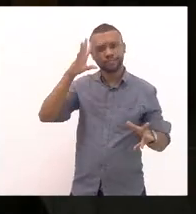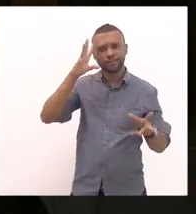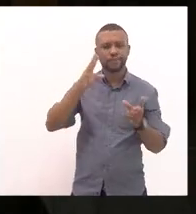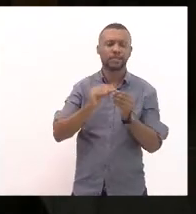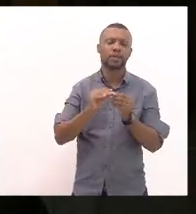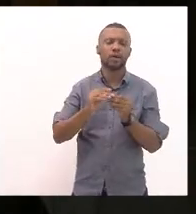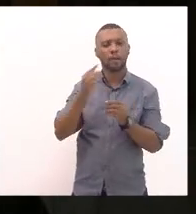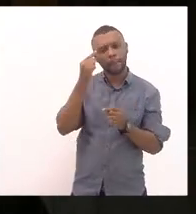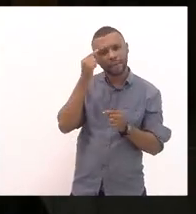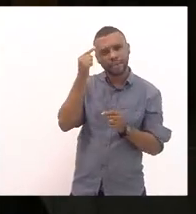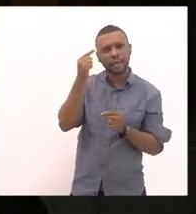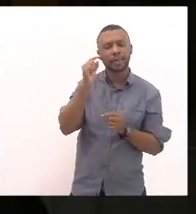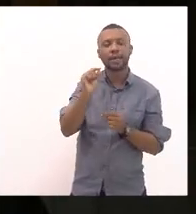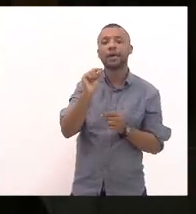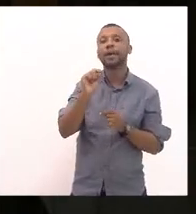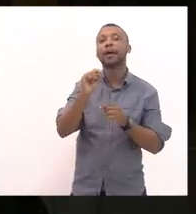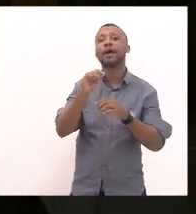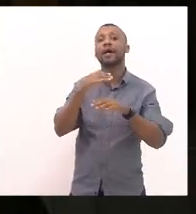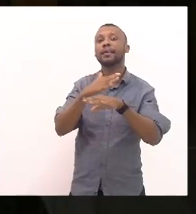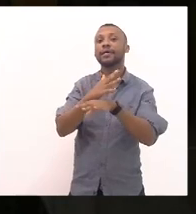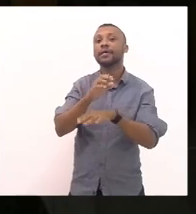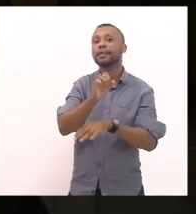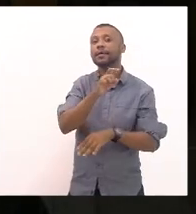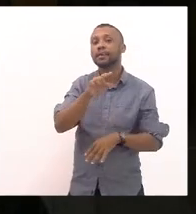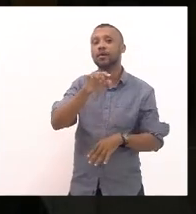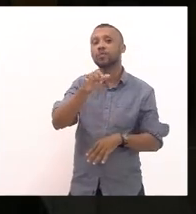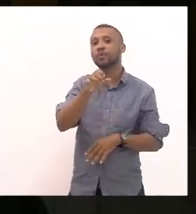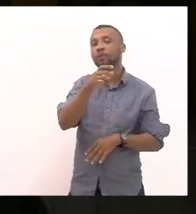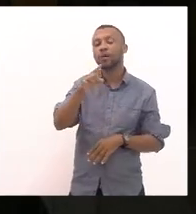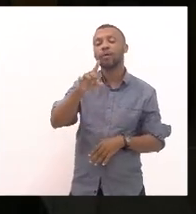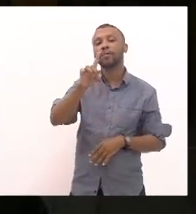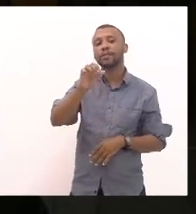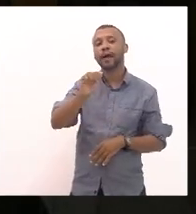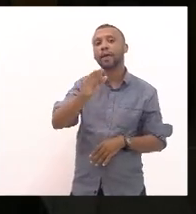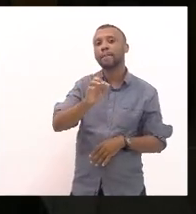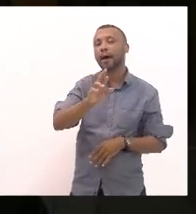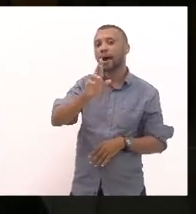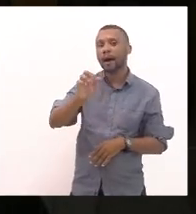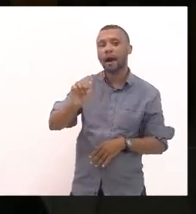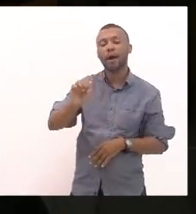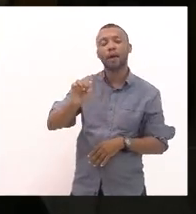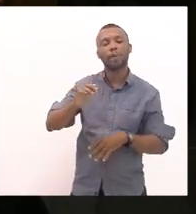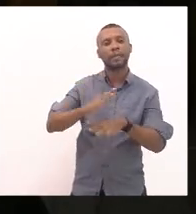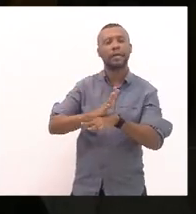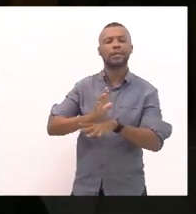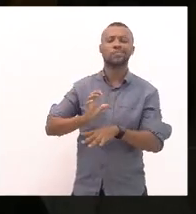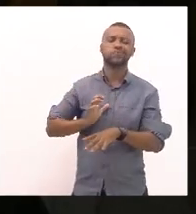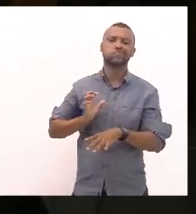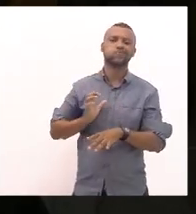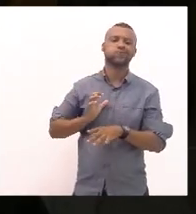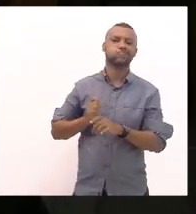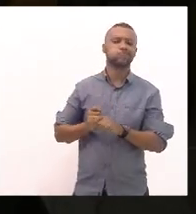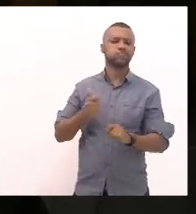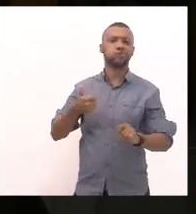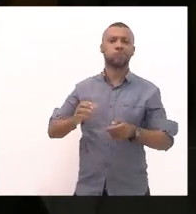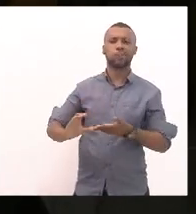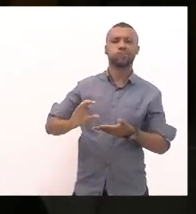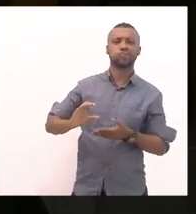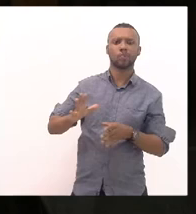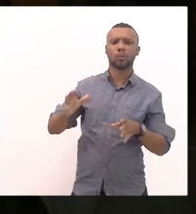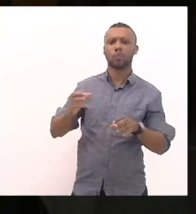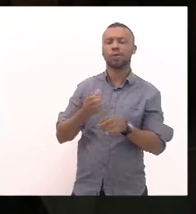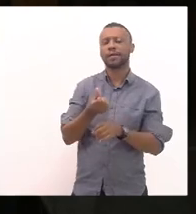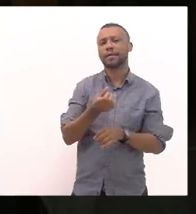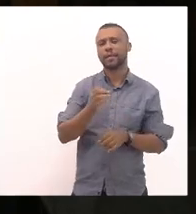ideia é a cidade de São João da Barra é uma cidade Milionária eu sou mais de